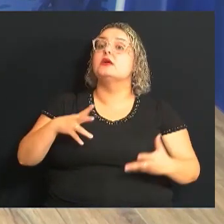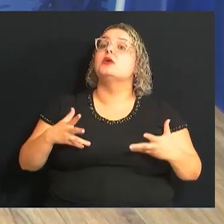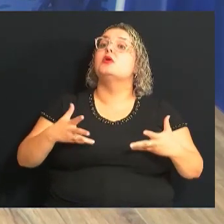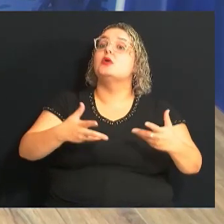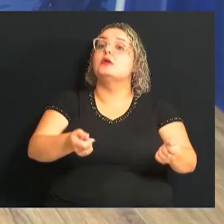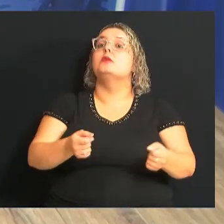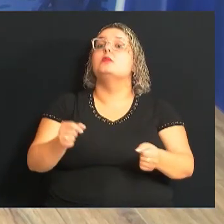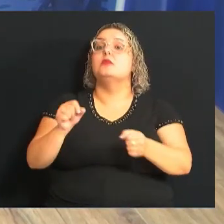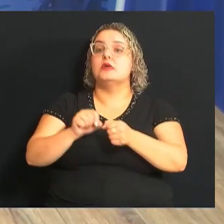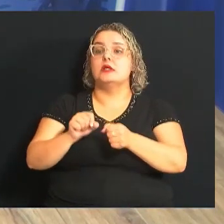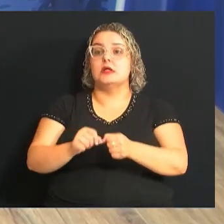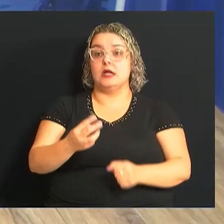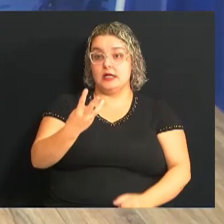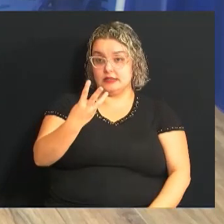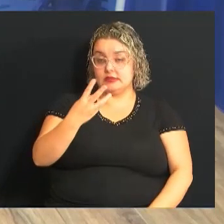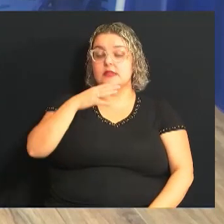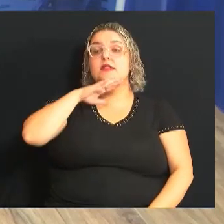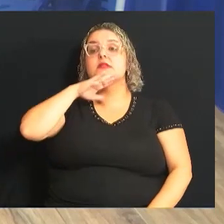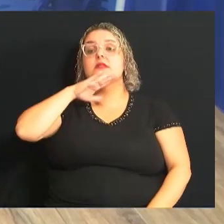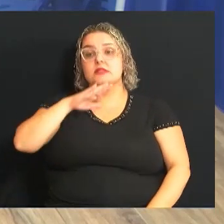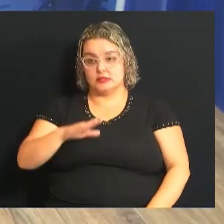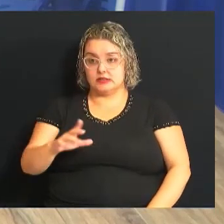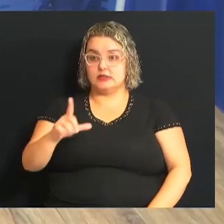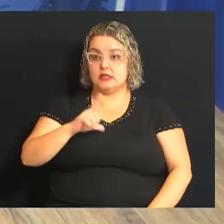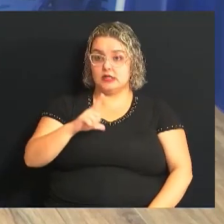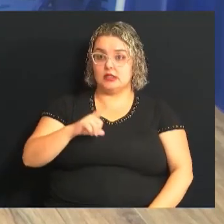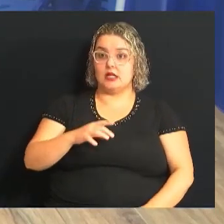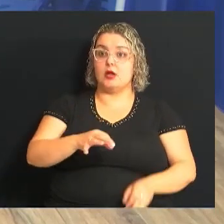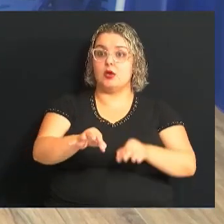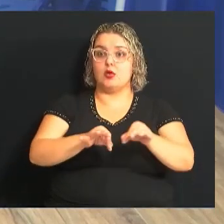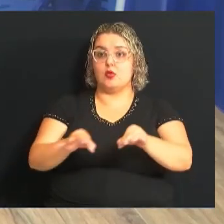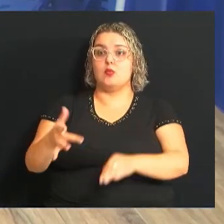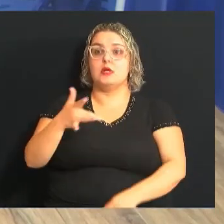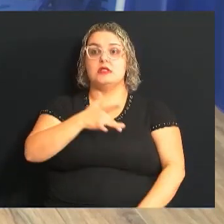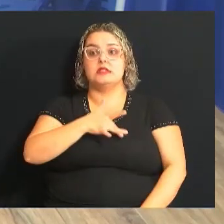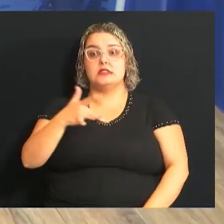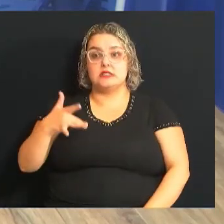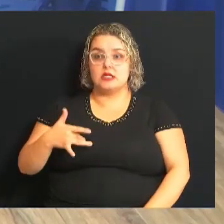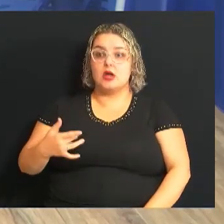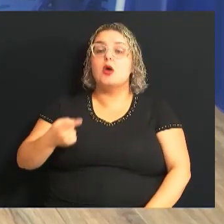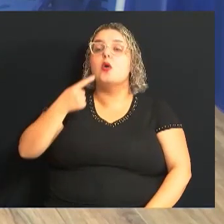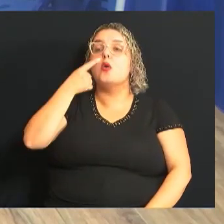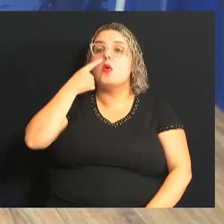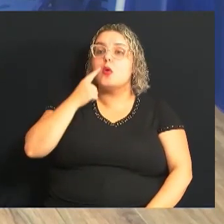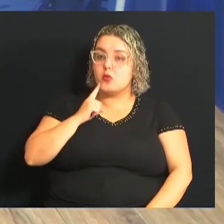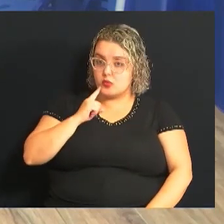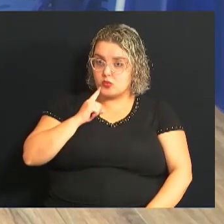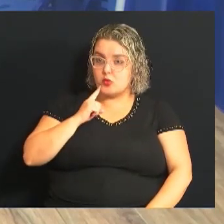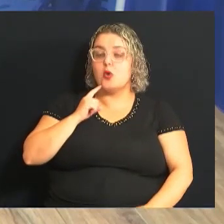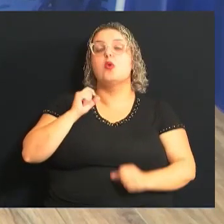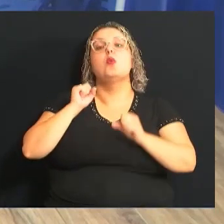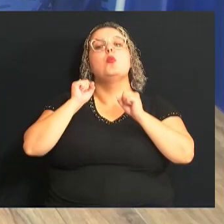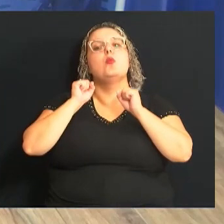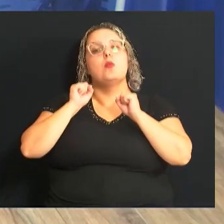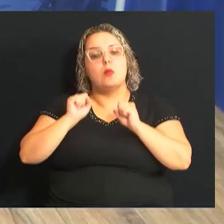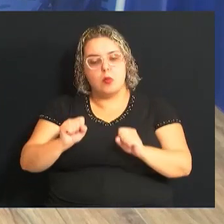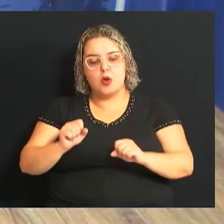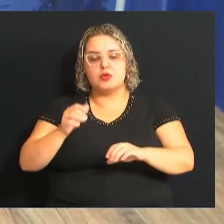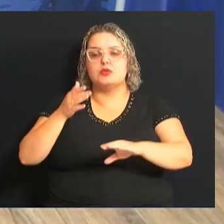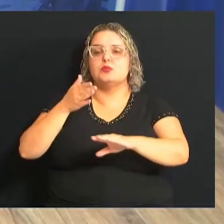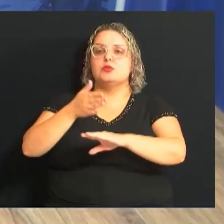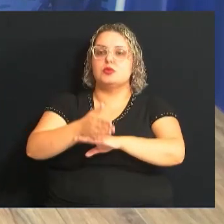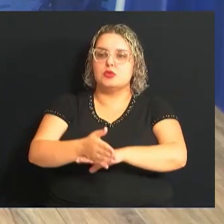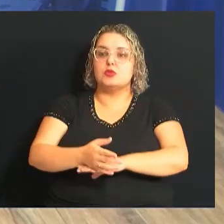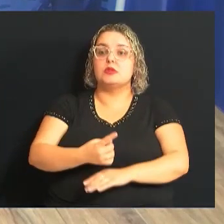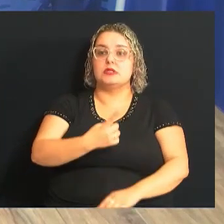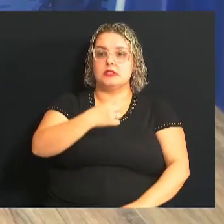Daqui a pouco, às 3 horas da tarde, tem o nosso programa de saúde com a Viviane Novaes, que você pode participar através do